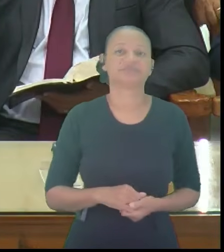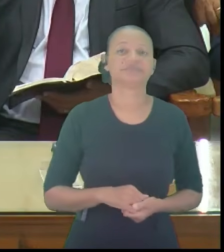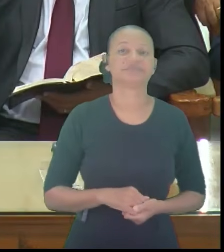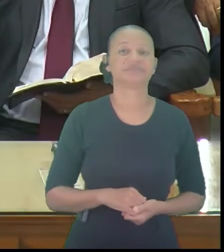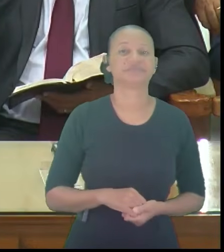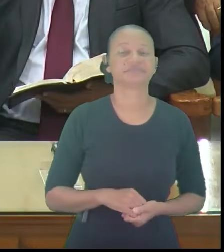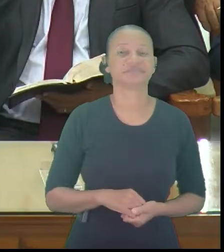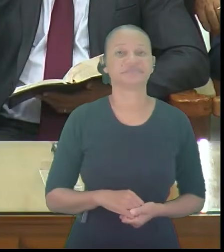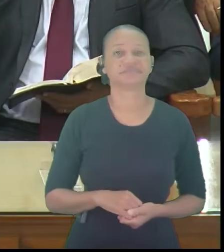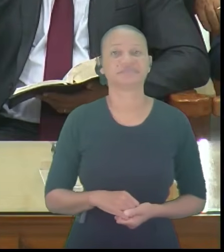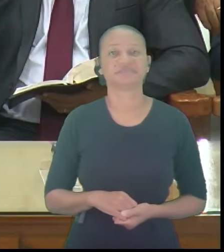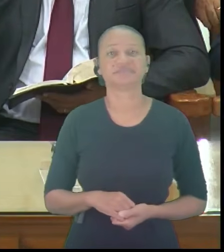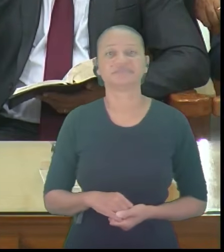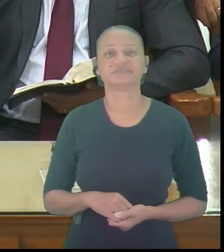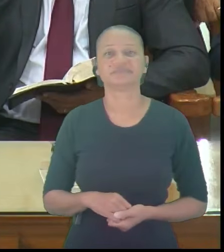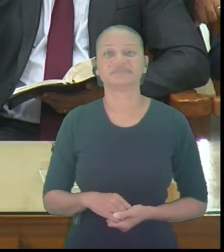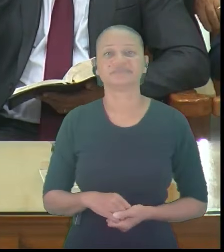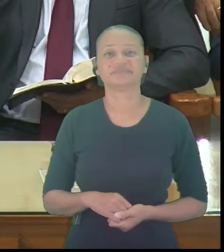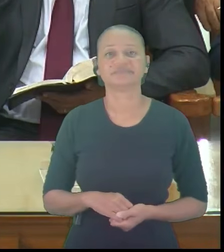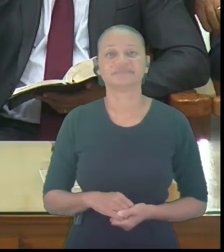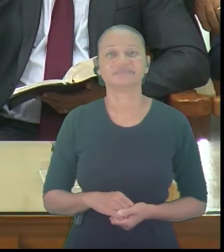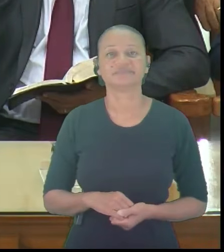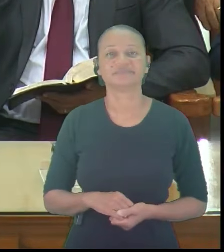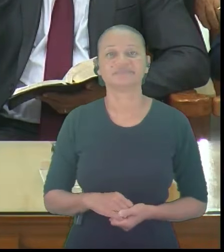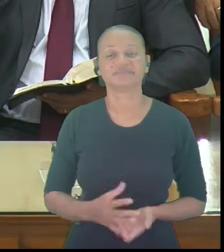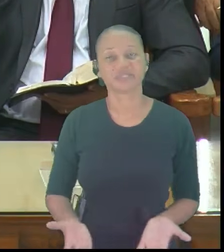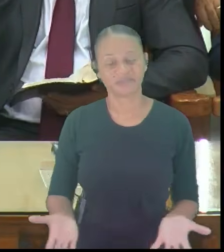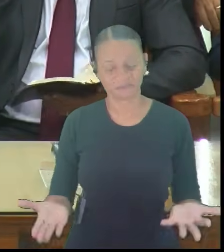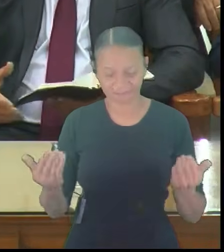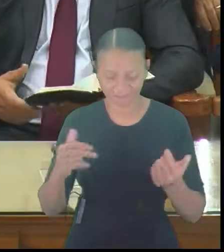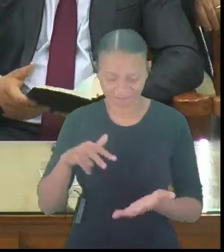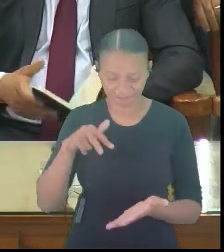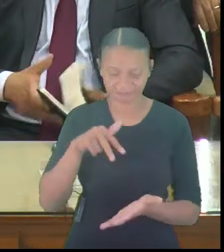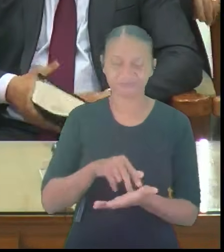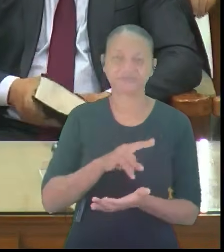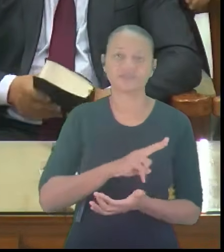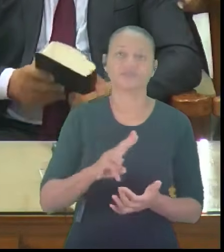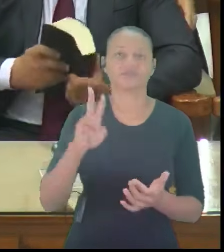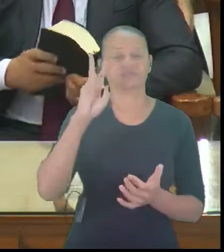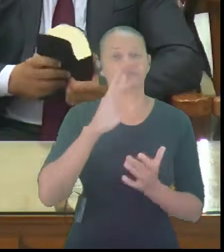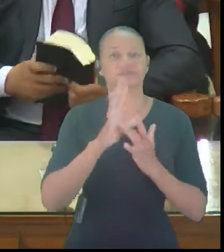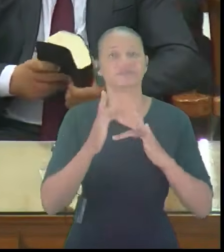Vamos ficar de pé em nome do Senhor Jesus.